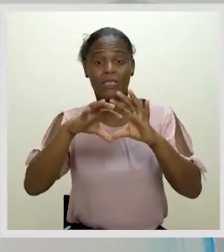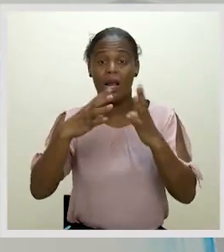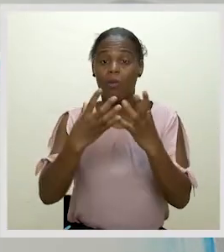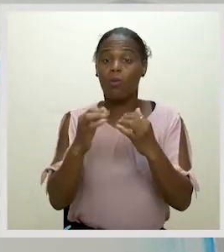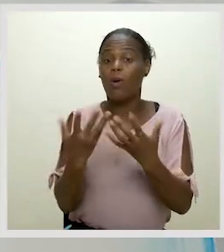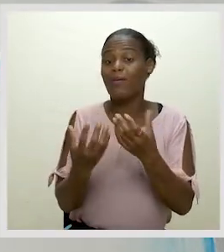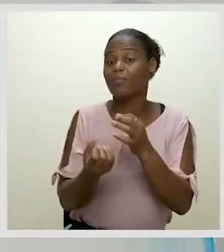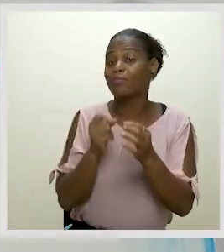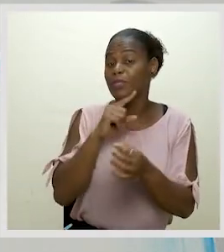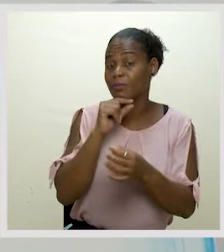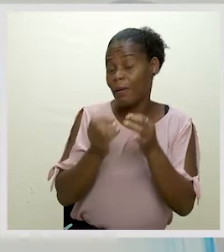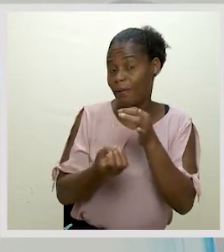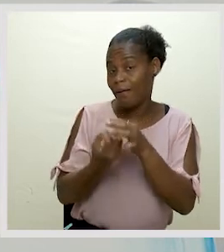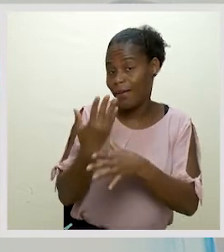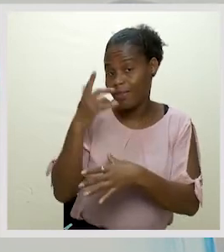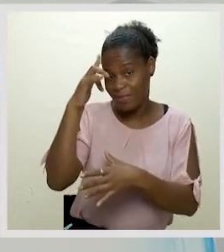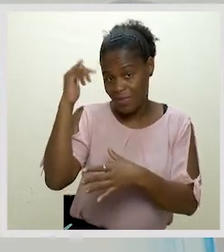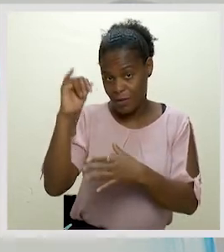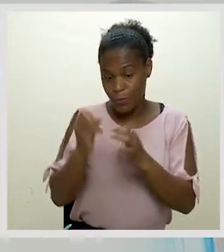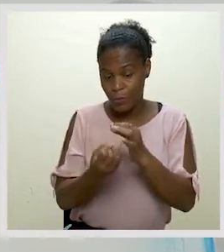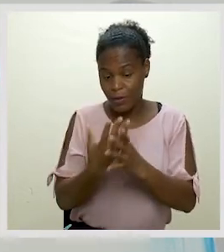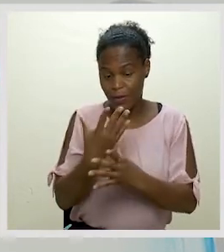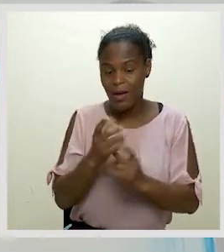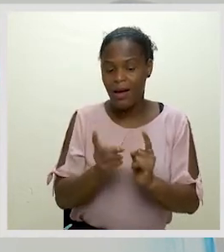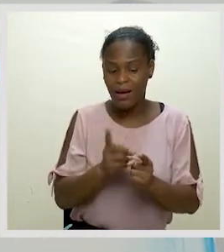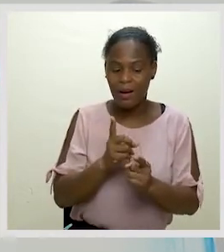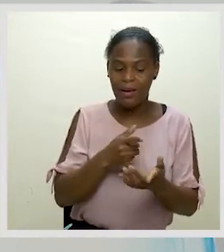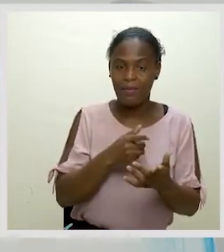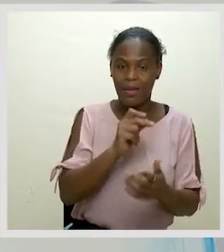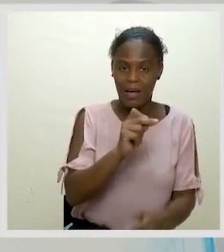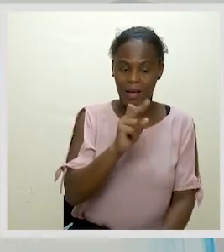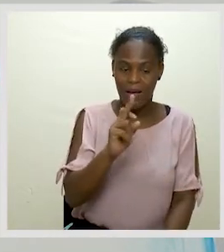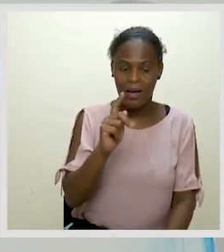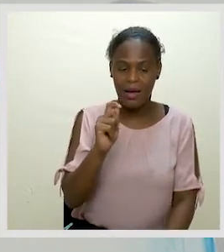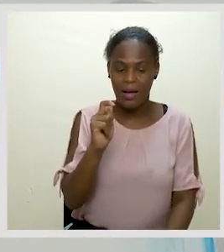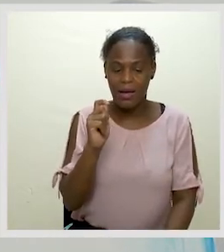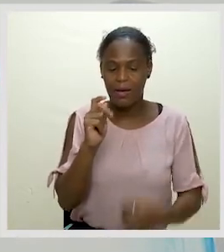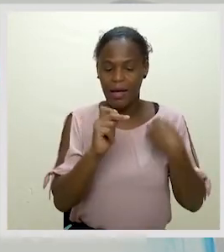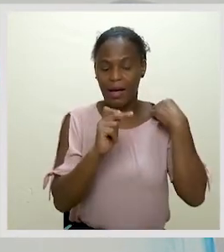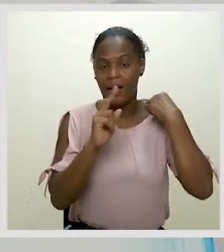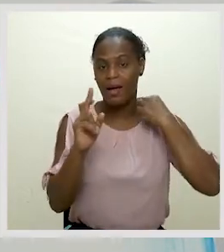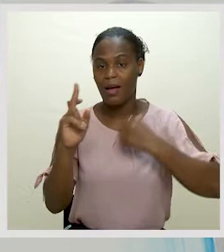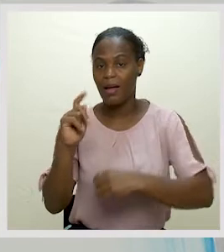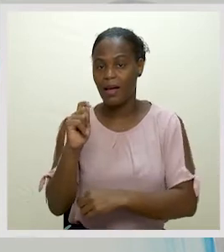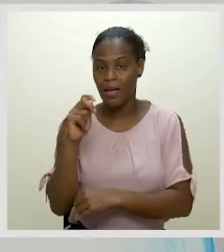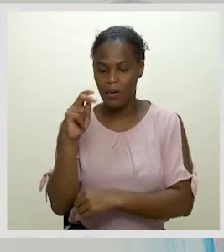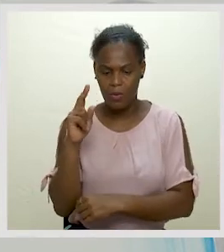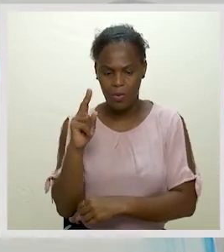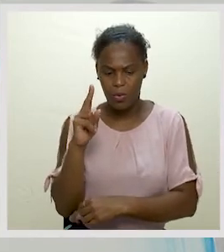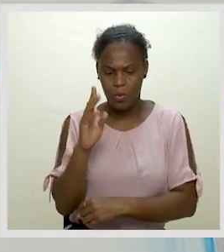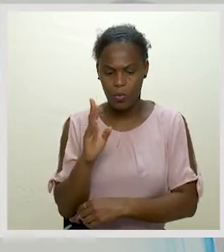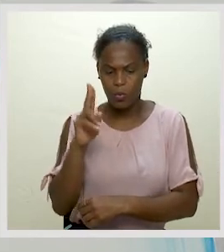surgiu essa hipótese, essa ideia formulada por Arrhenius e Lord